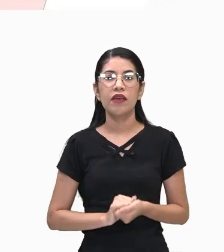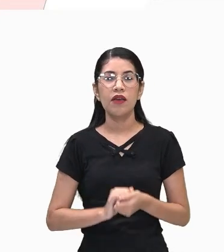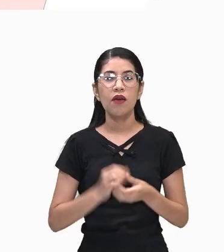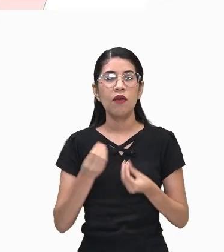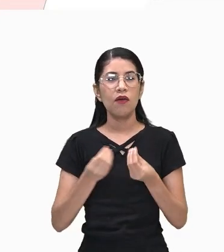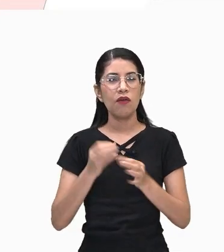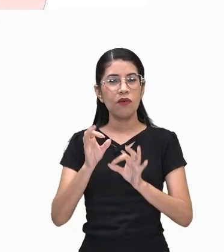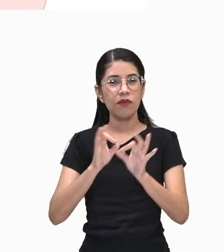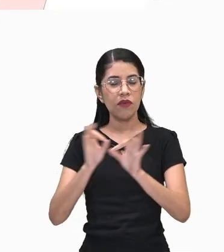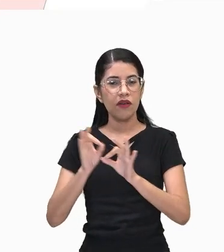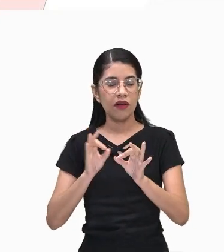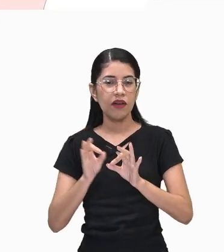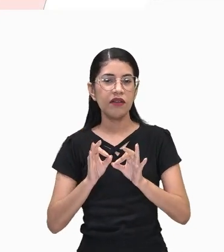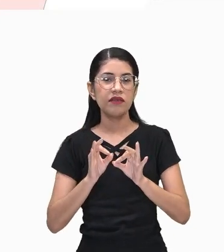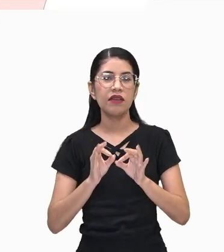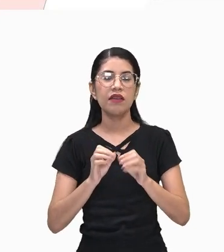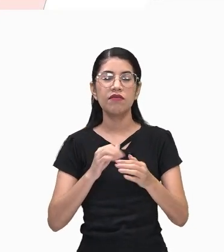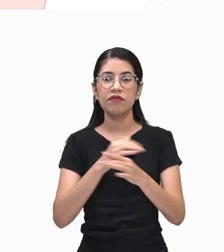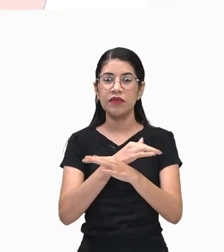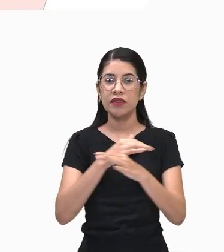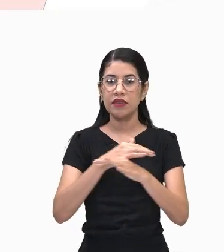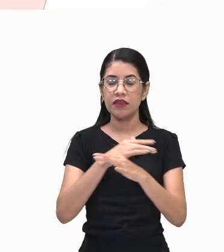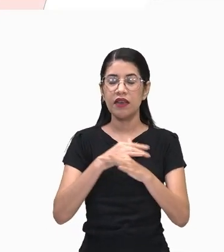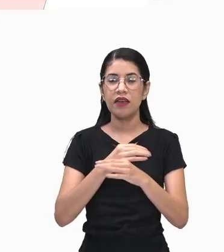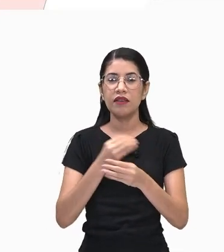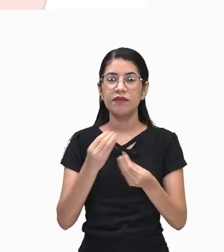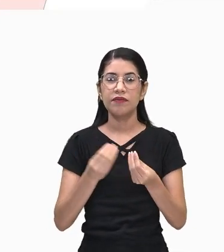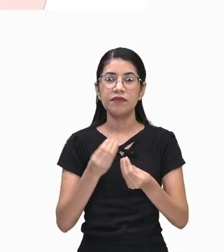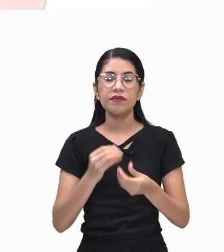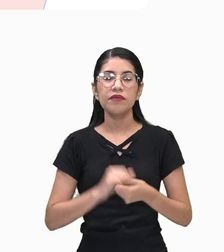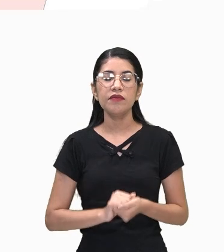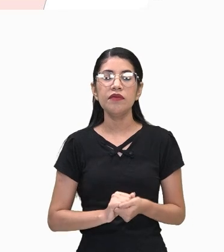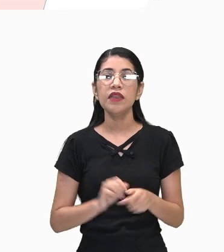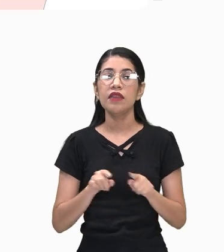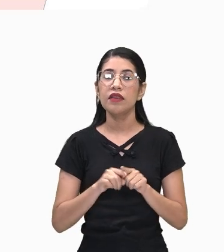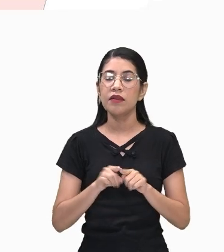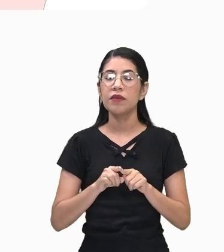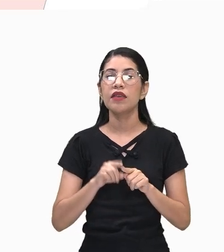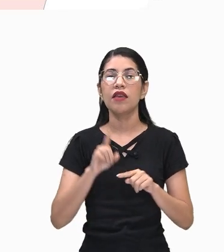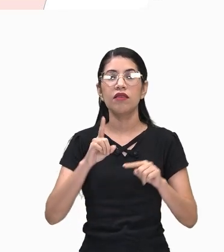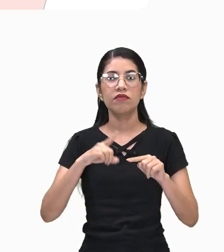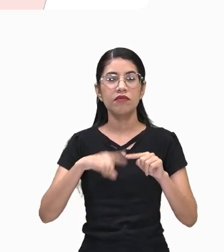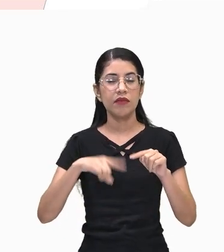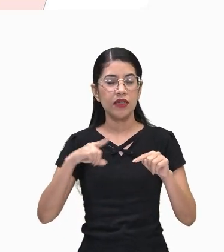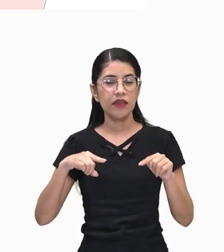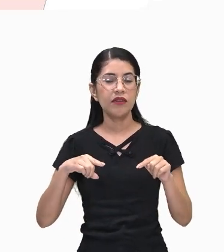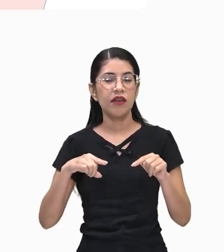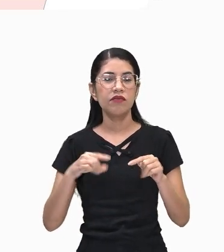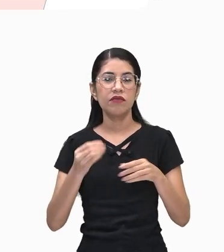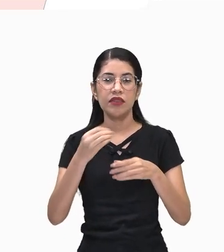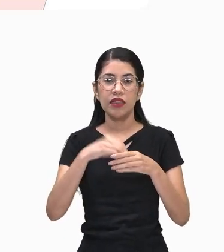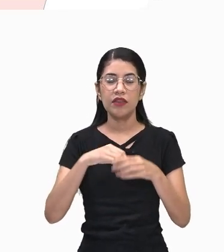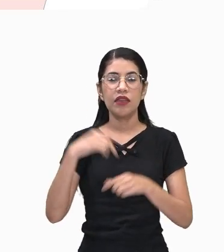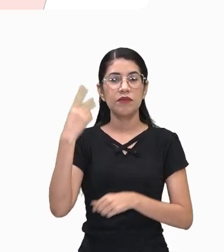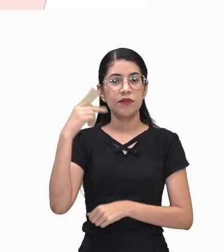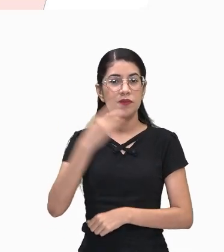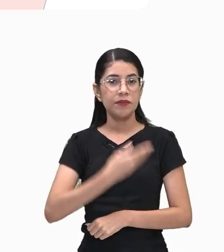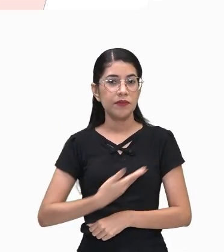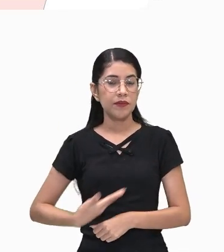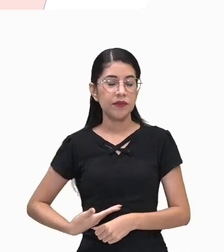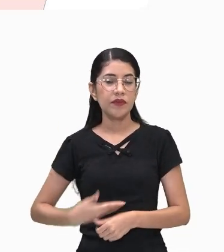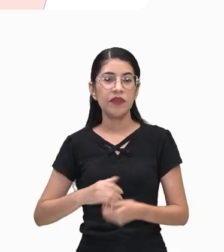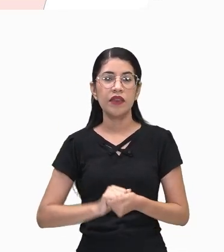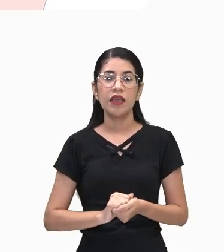Então, nós temos o Plano Diretor, né, que é um instrumento da política urbana, e ele foi instituído